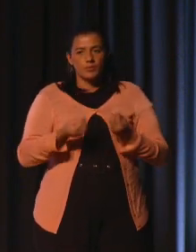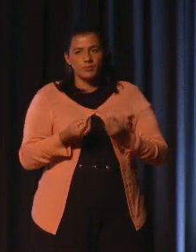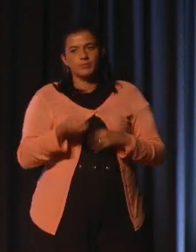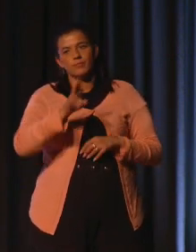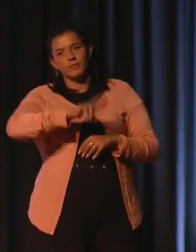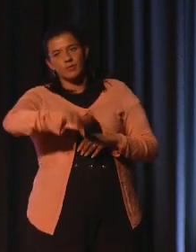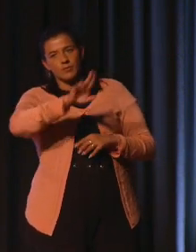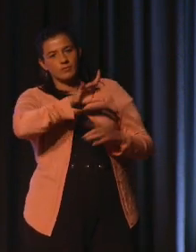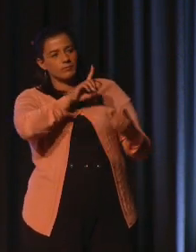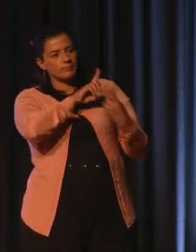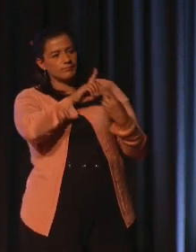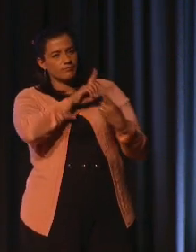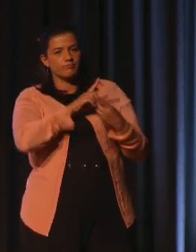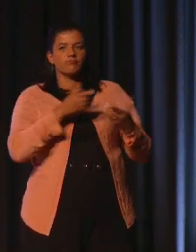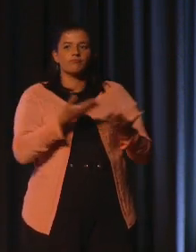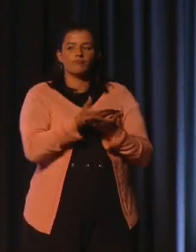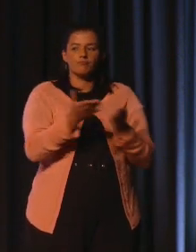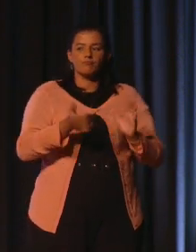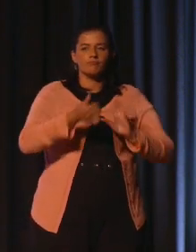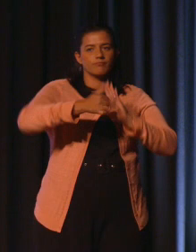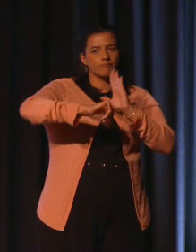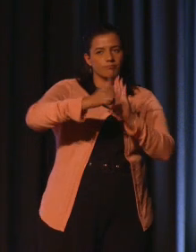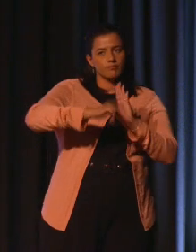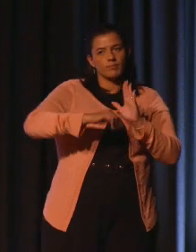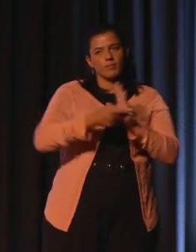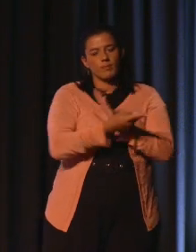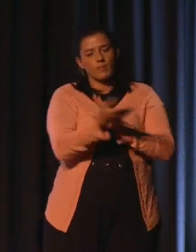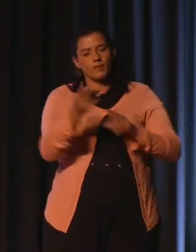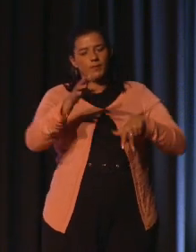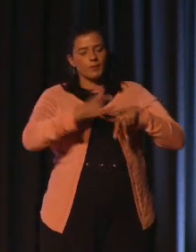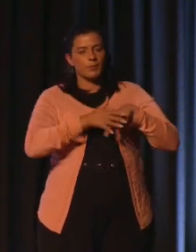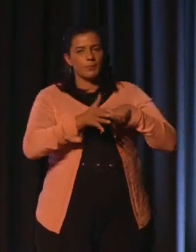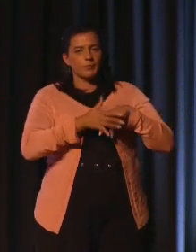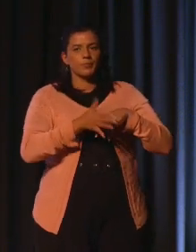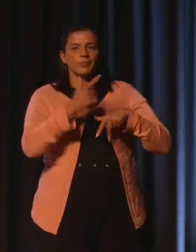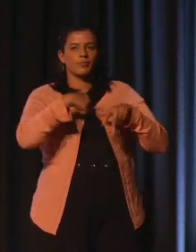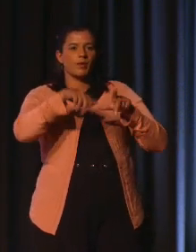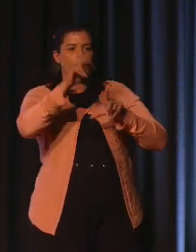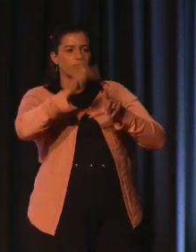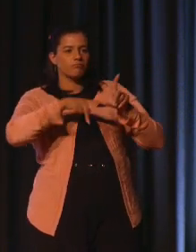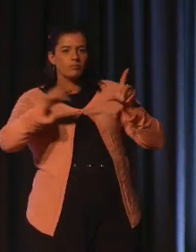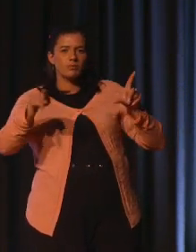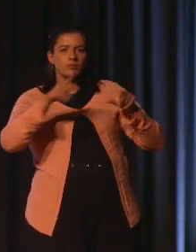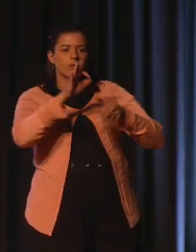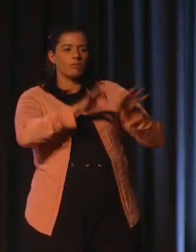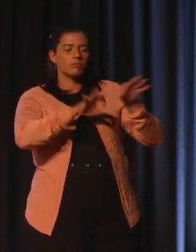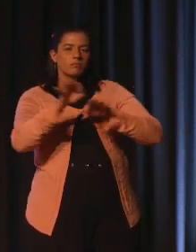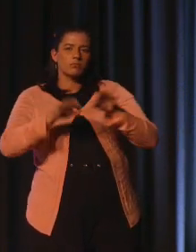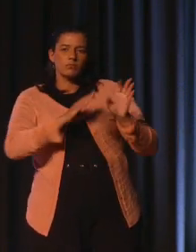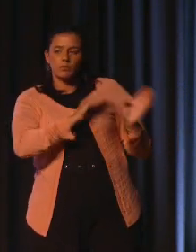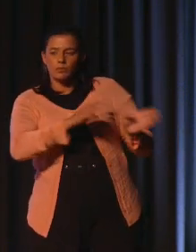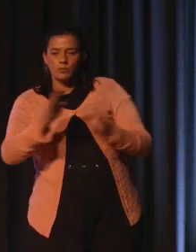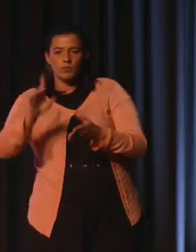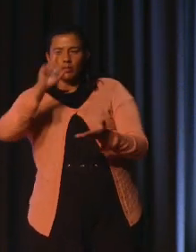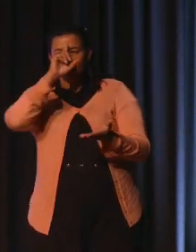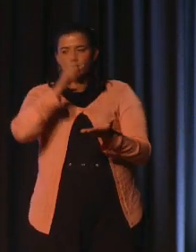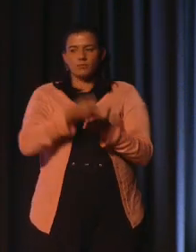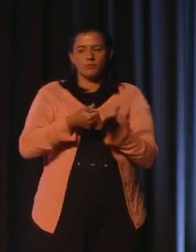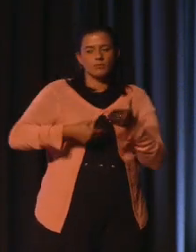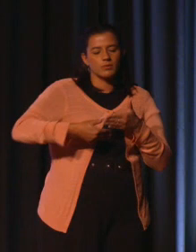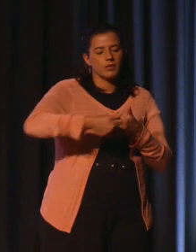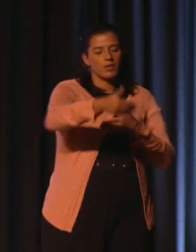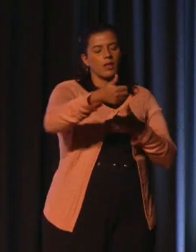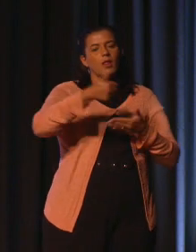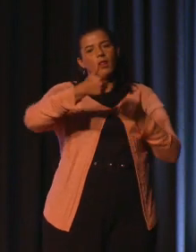consulta farmacêutica, a anamnese do paciente, tá? Planejamento e avaliação daquela farmacoterapia que foi estabelecida, análise